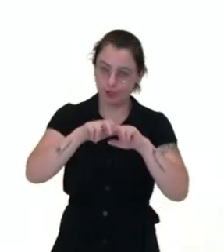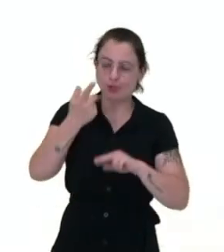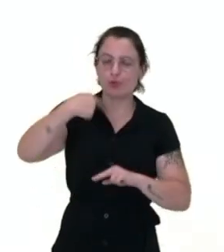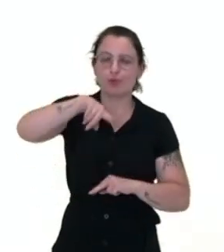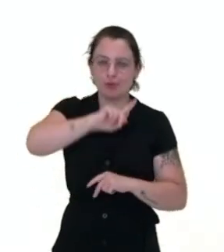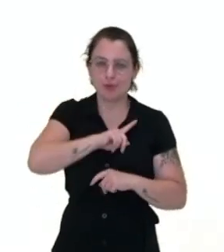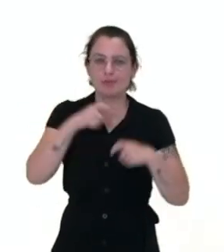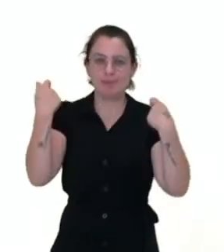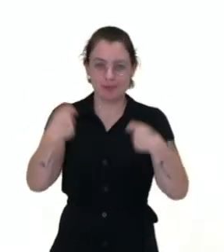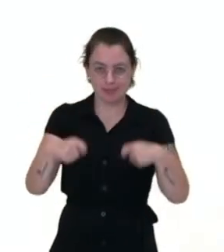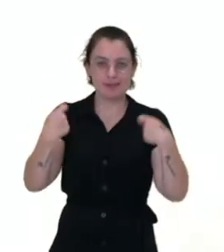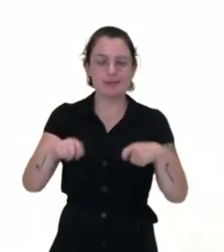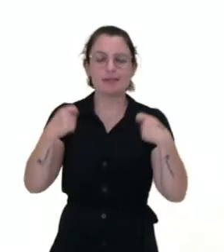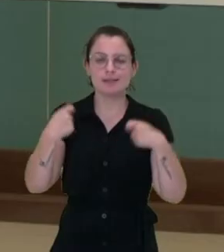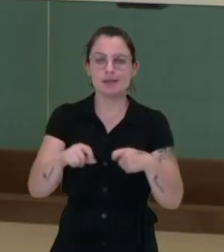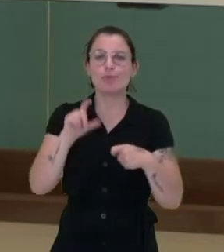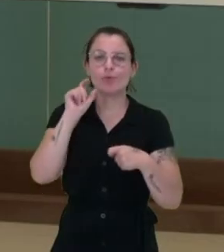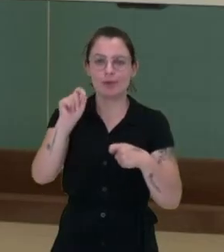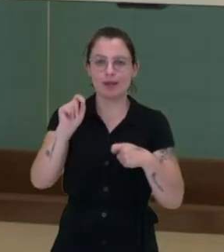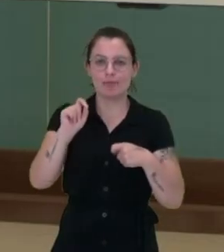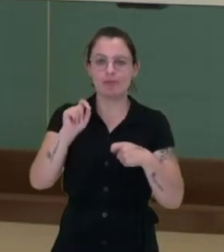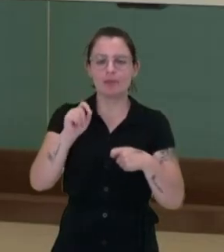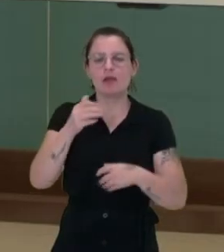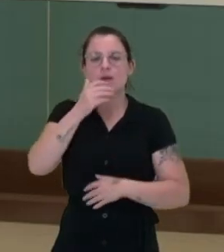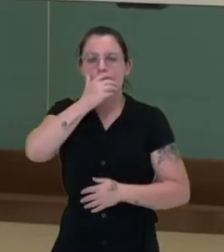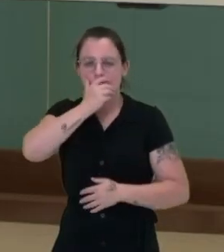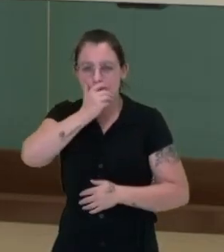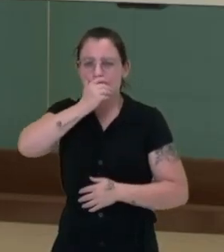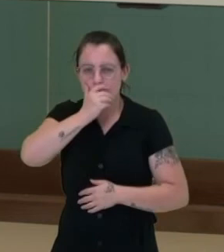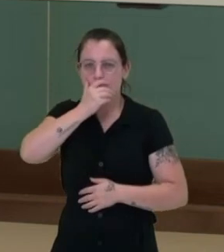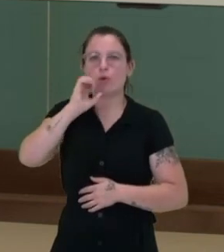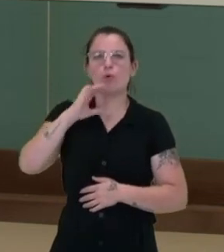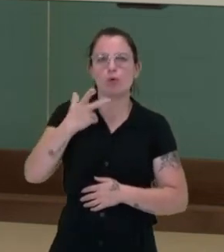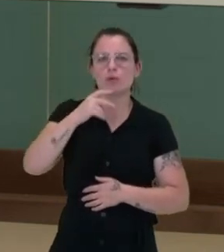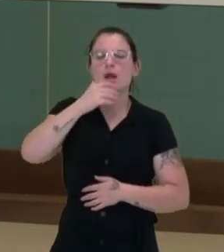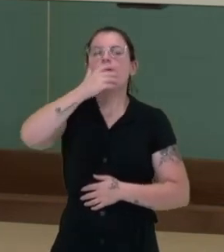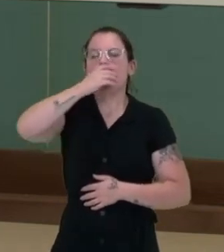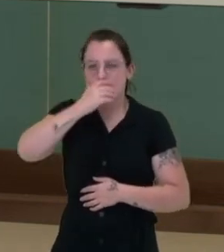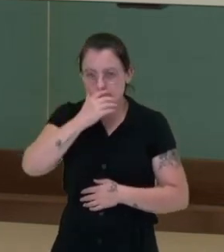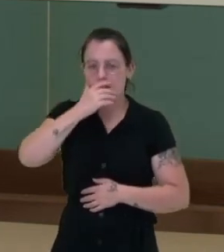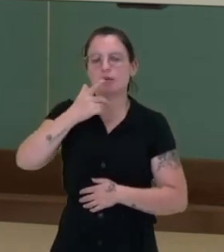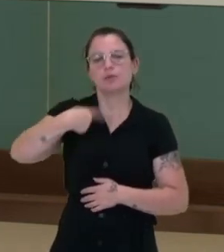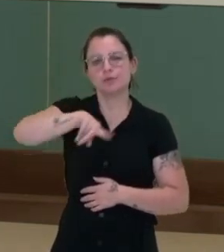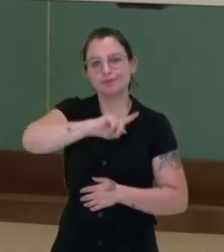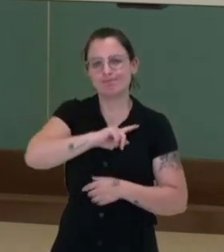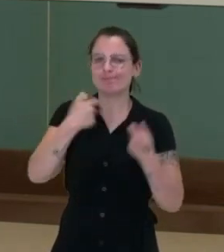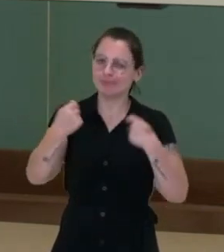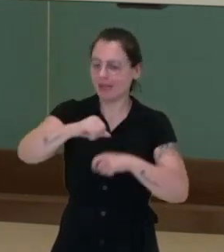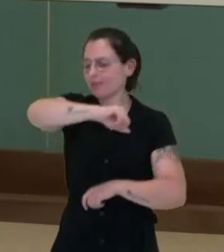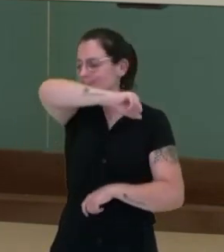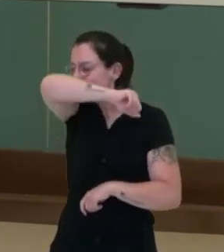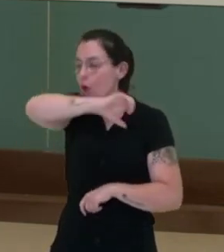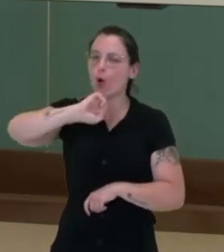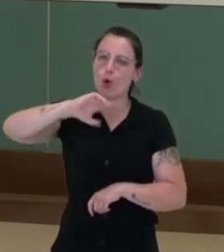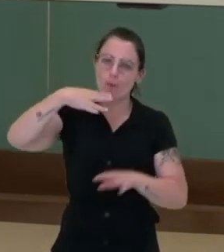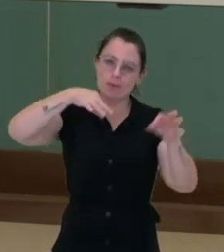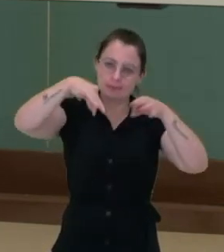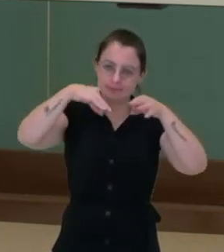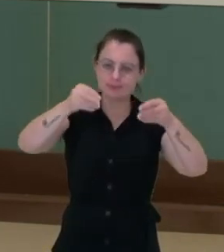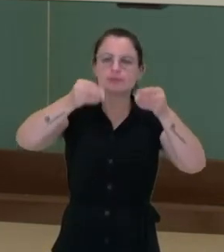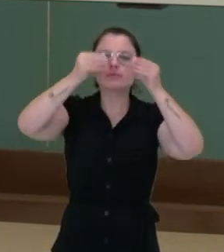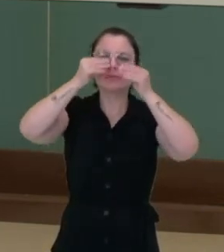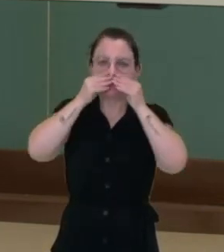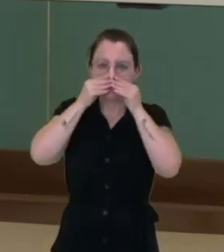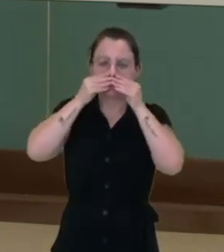nariz com um lenço, com a parte interna do nosso braço. entre outros parasitas. Então aqui